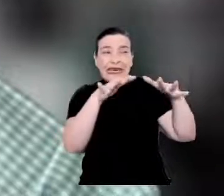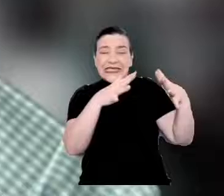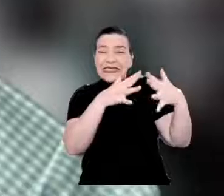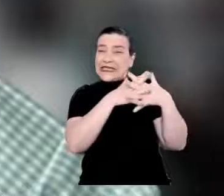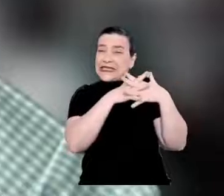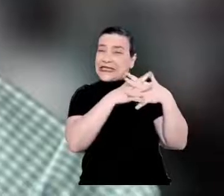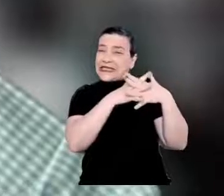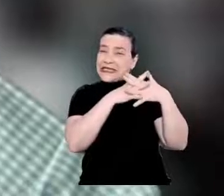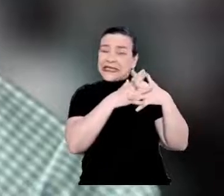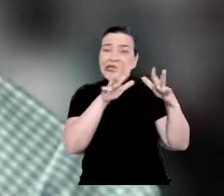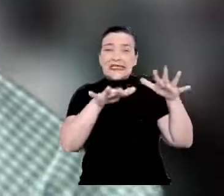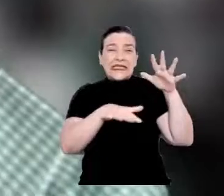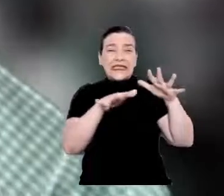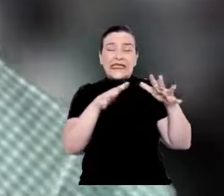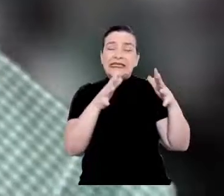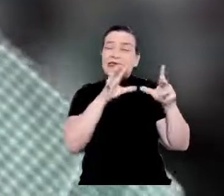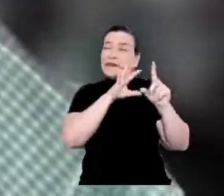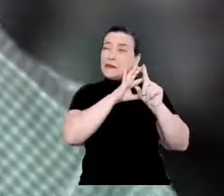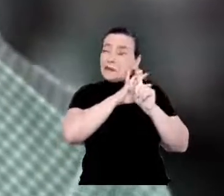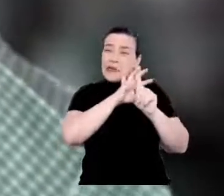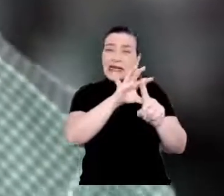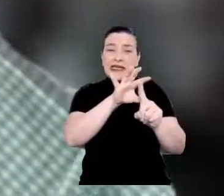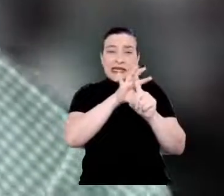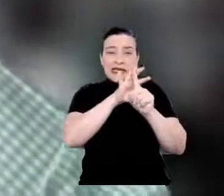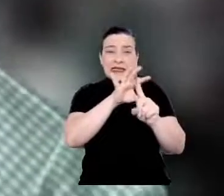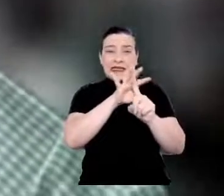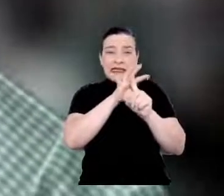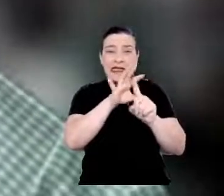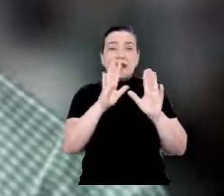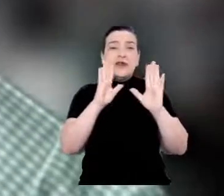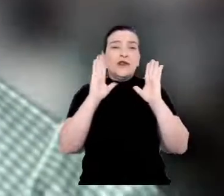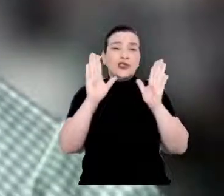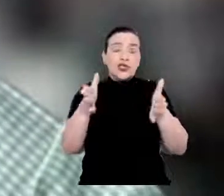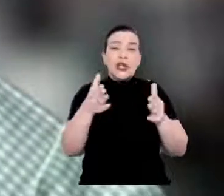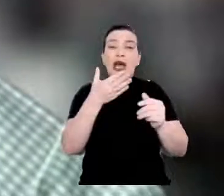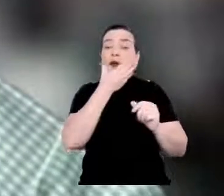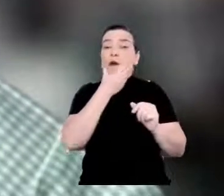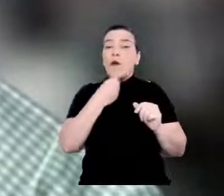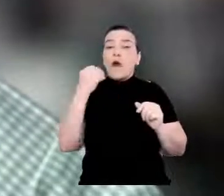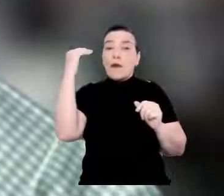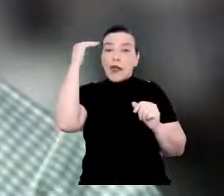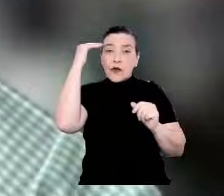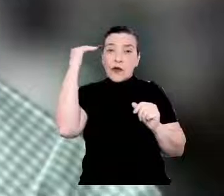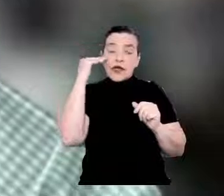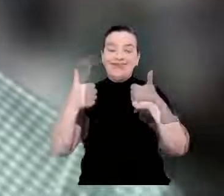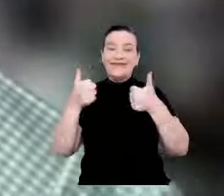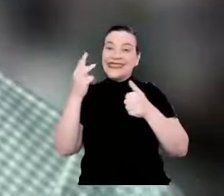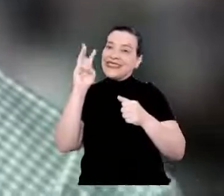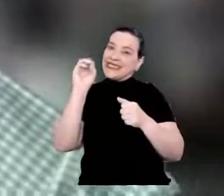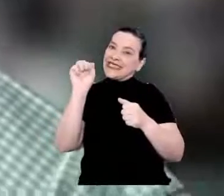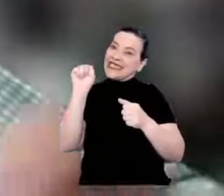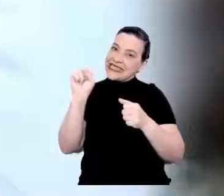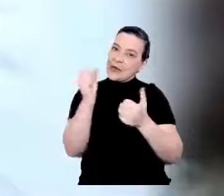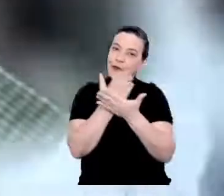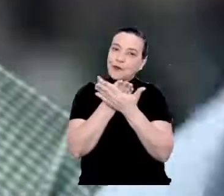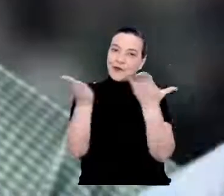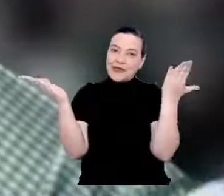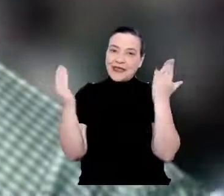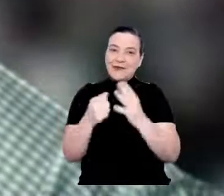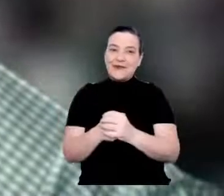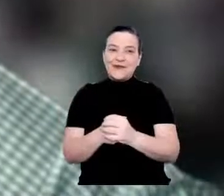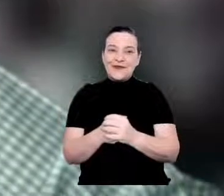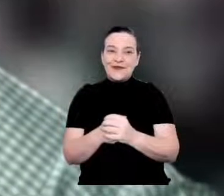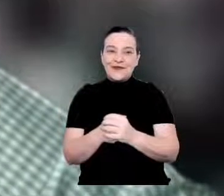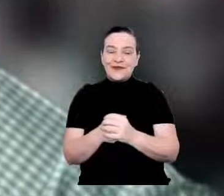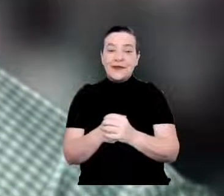pressão, gerando o que o Byung-Chul Han, um coreano, chamou da sociedade do cansaço. Bom, o